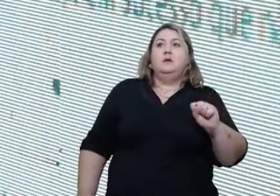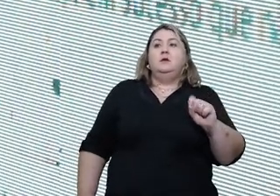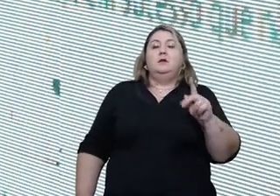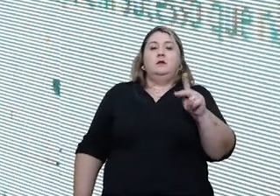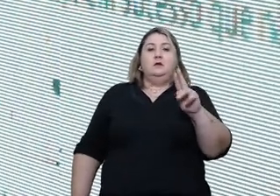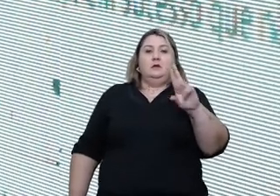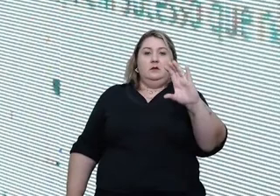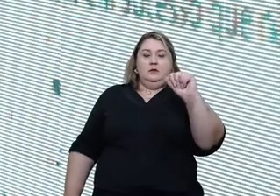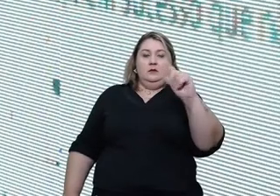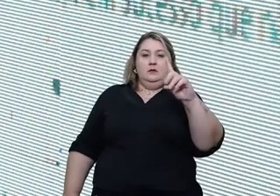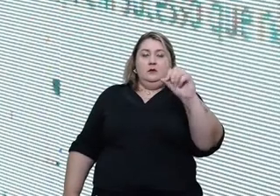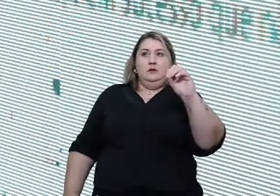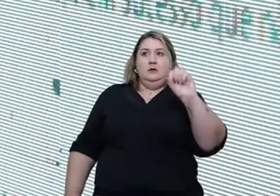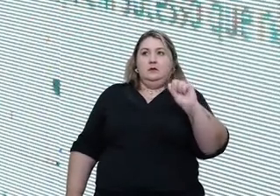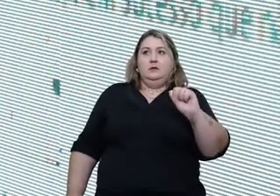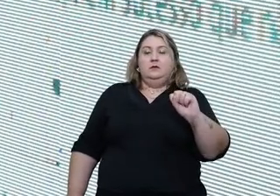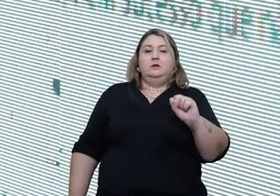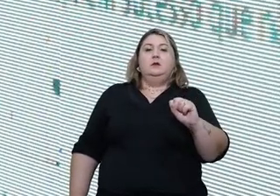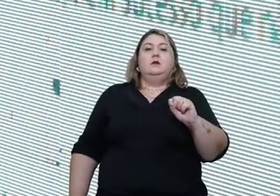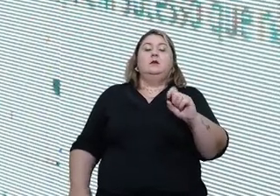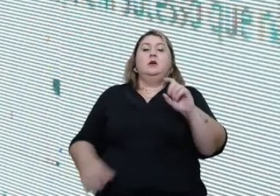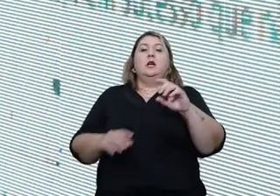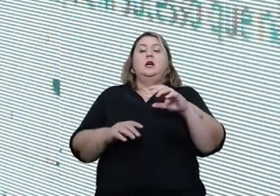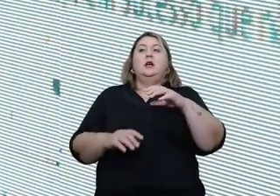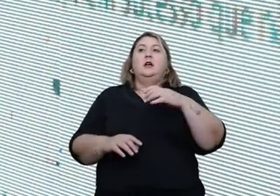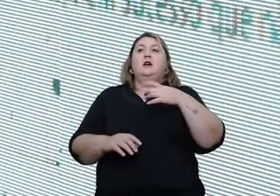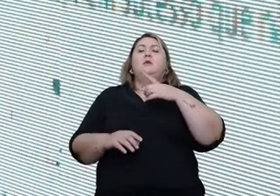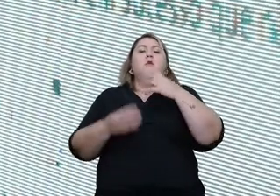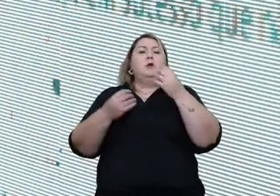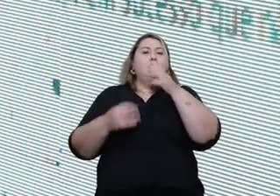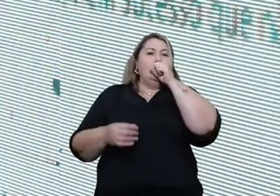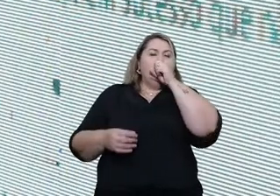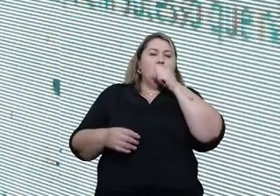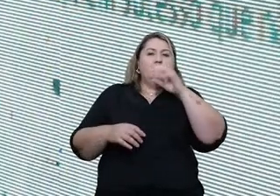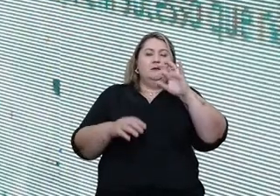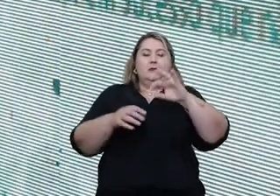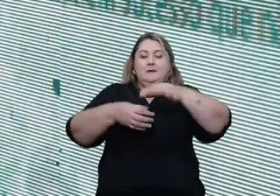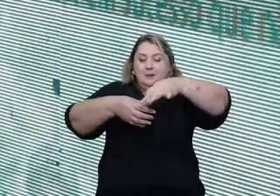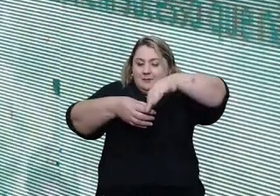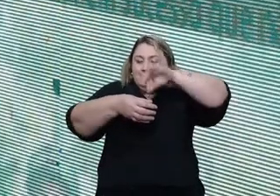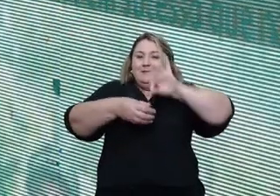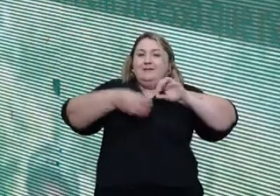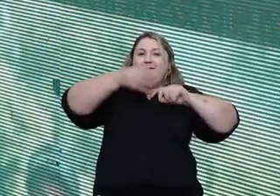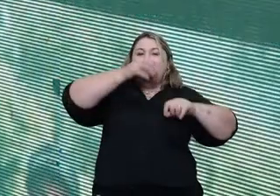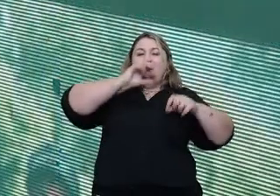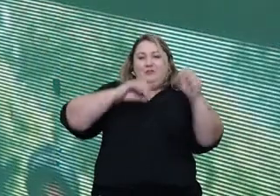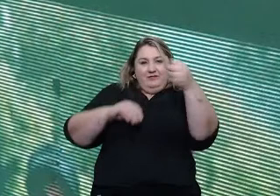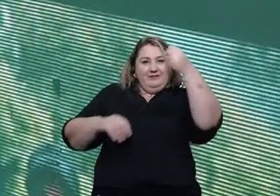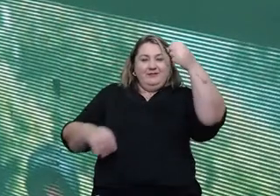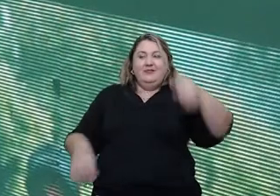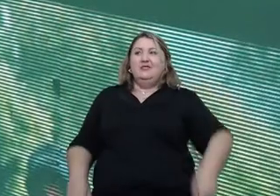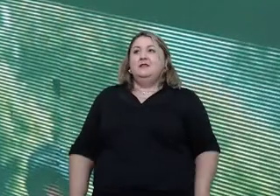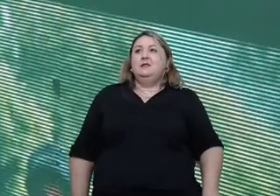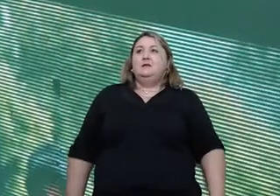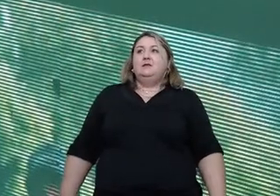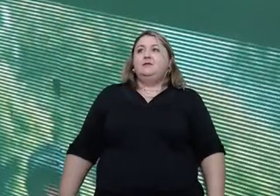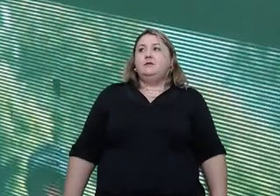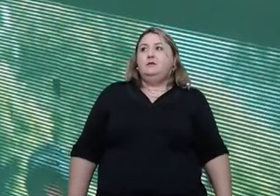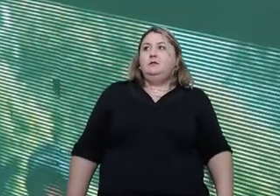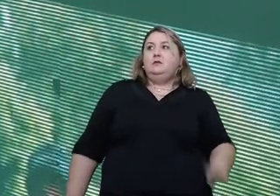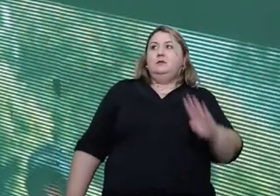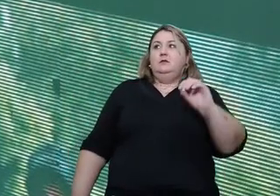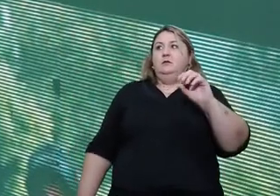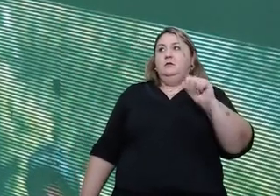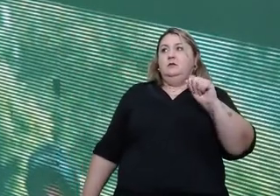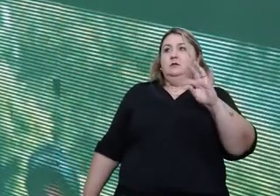bocados. Valdo Soares, muito suco de cevada. Tá tudo certo, então. Aí, beleza. Alex, cadê o Duzão? Boate